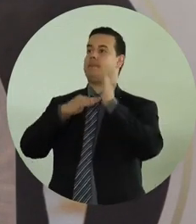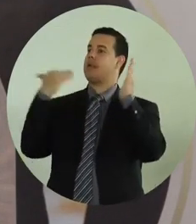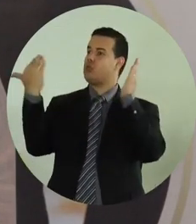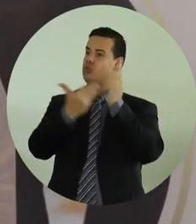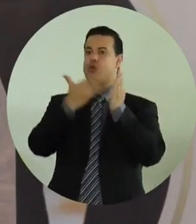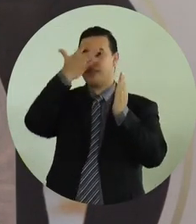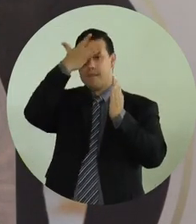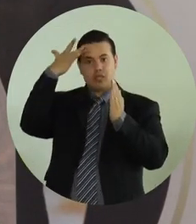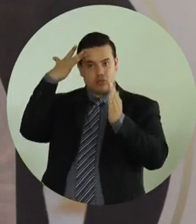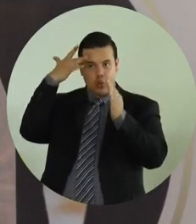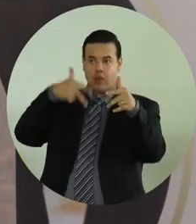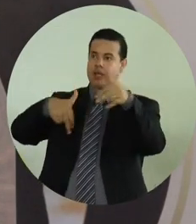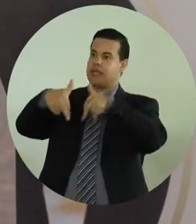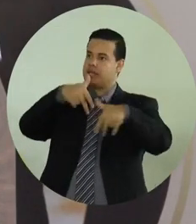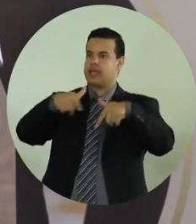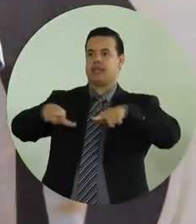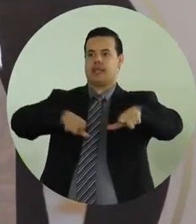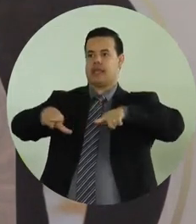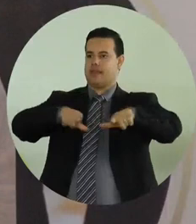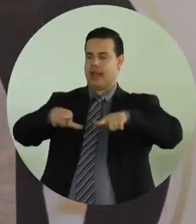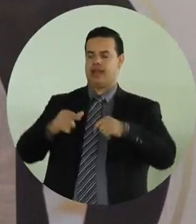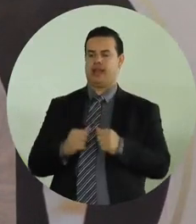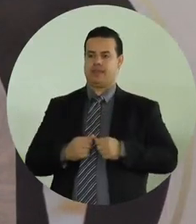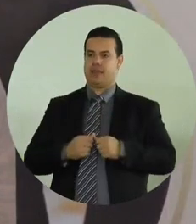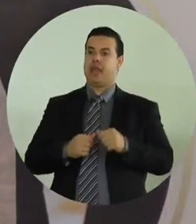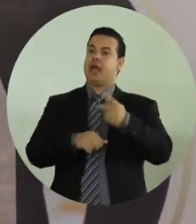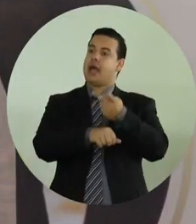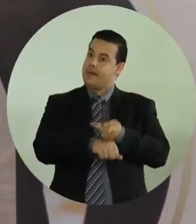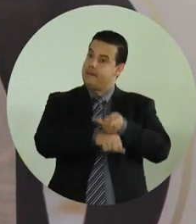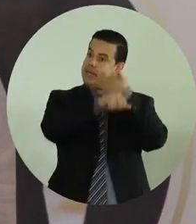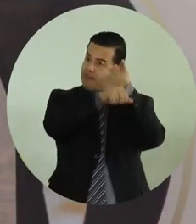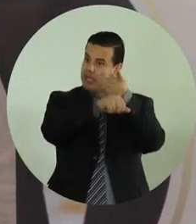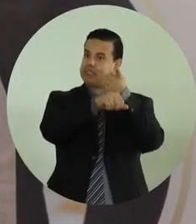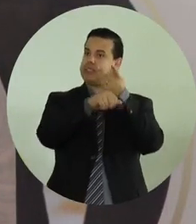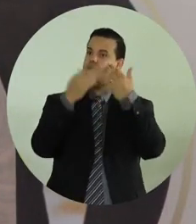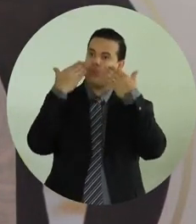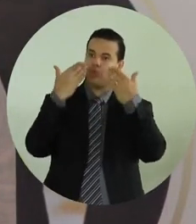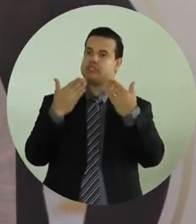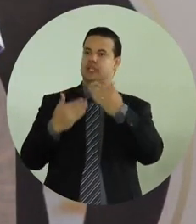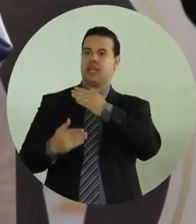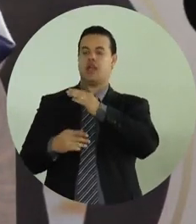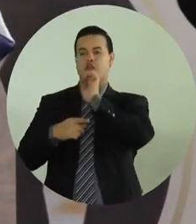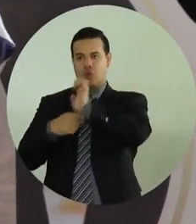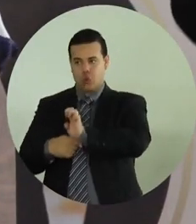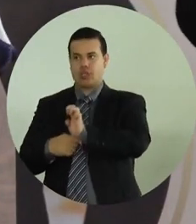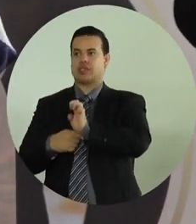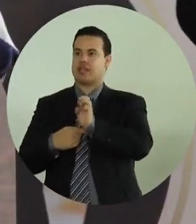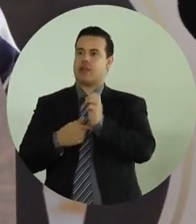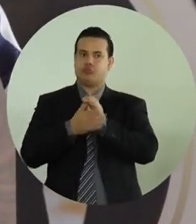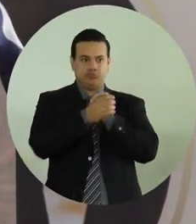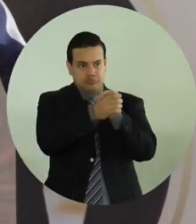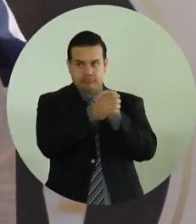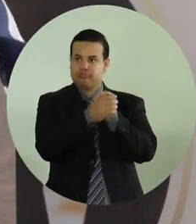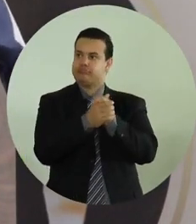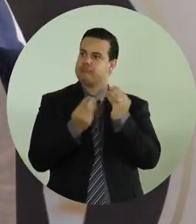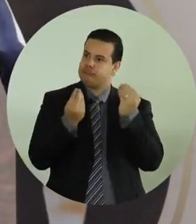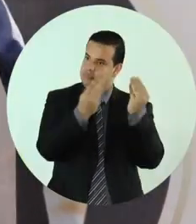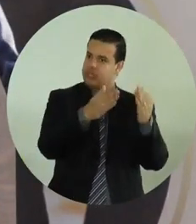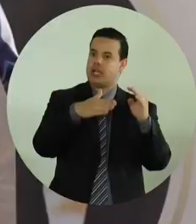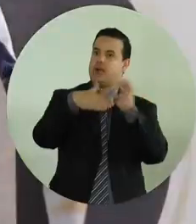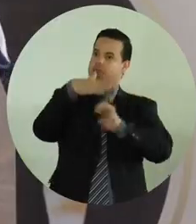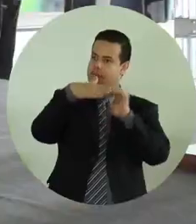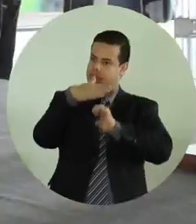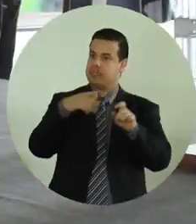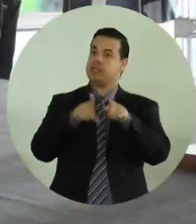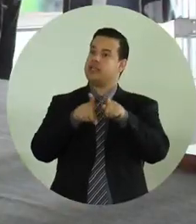os trabalhadores, a premiação, o reconhecimento do Estado e na medida do possível, a ajuda para